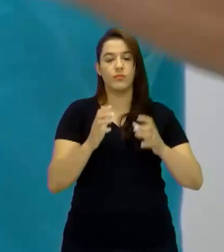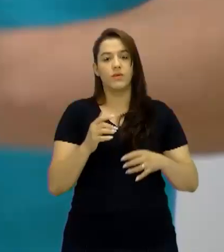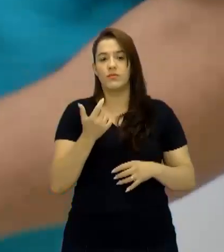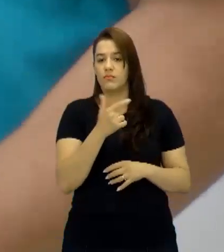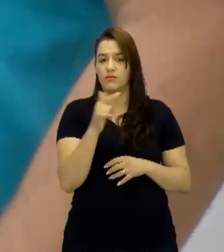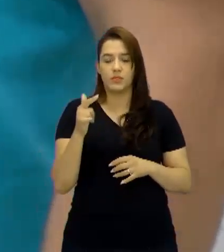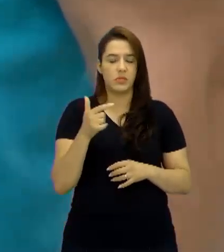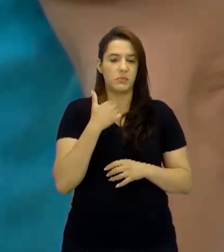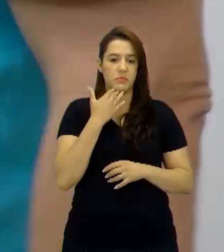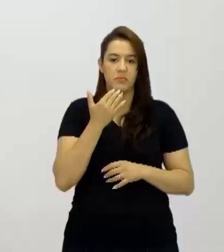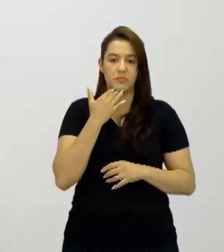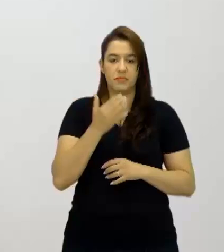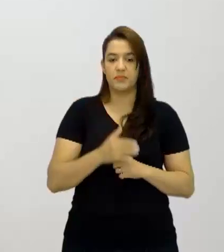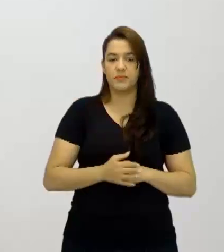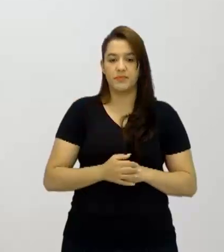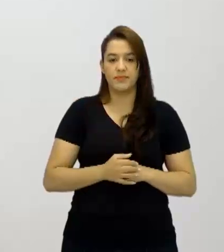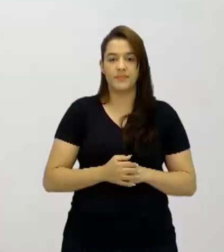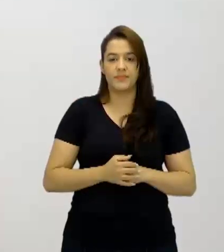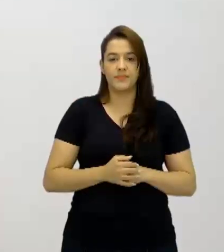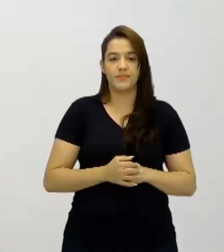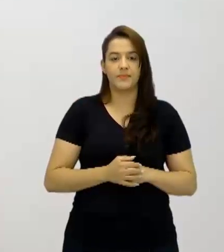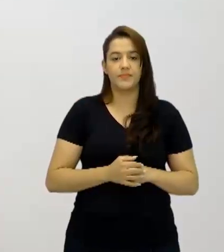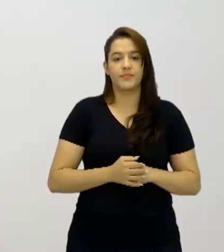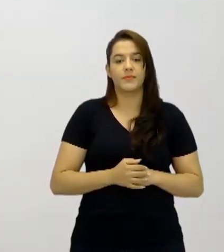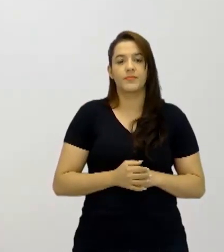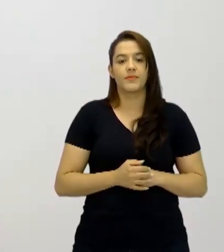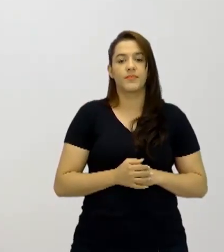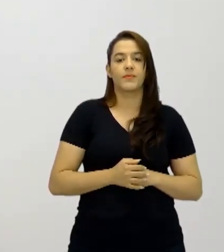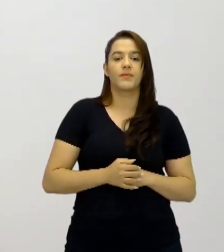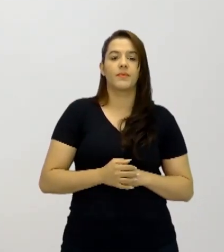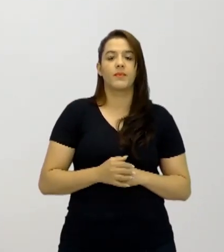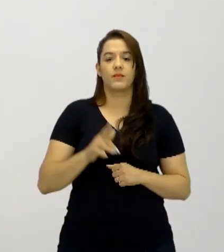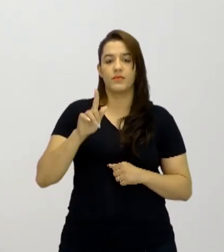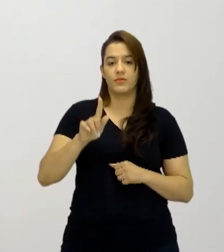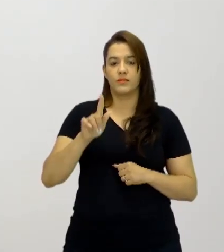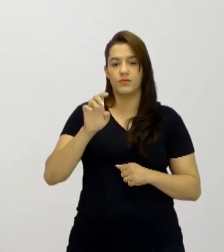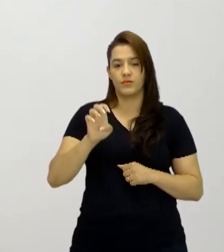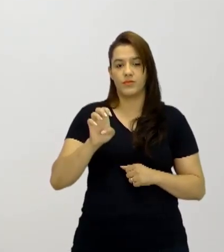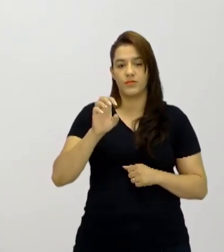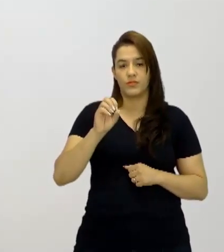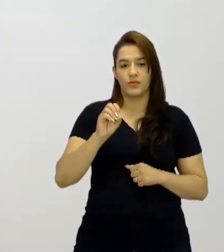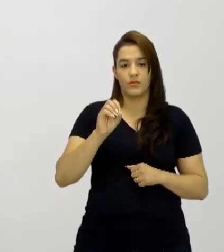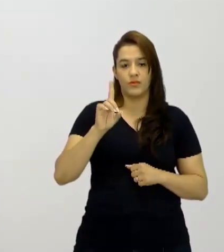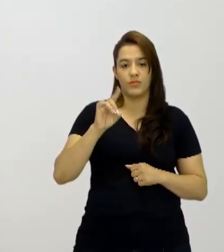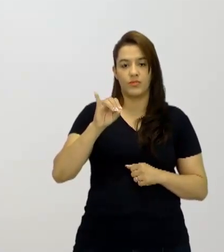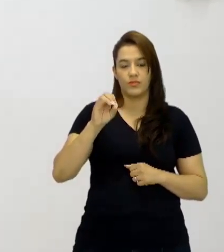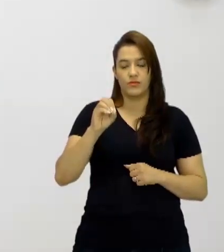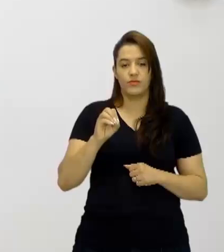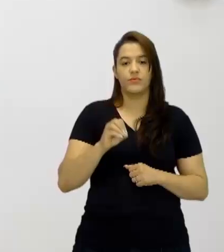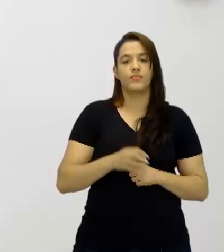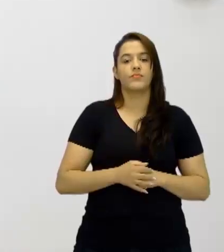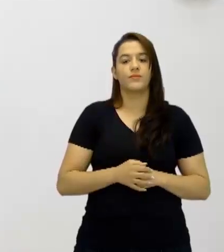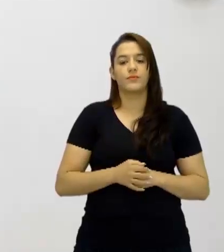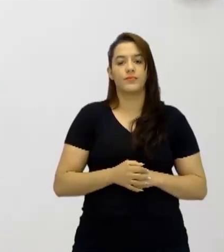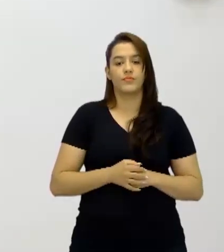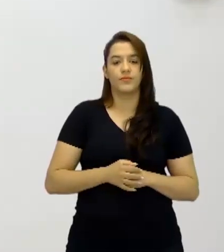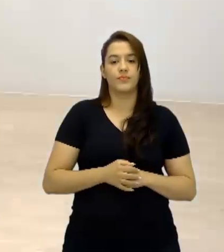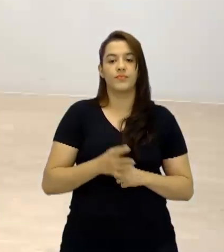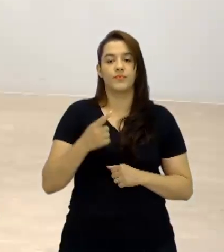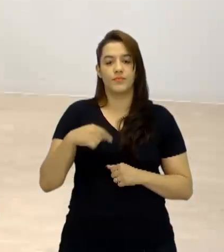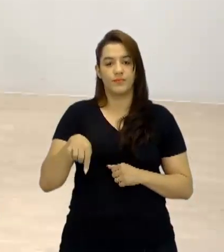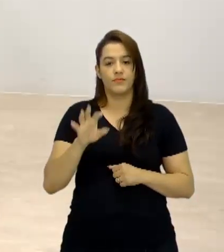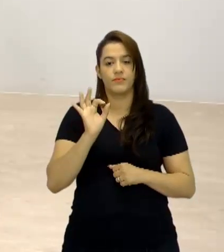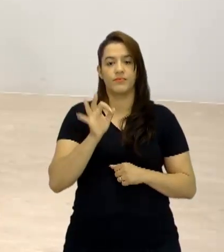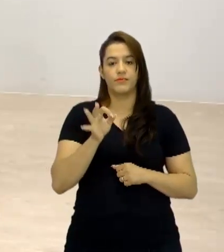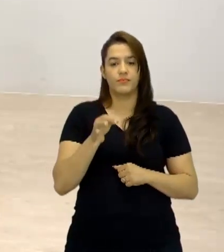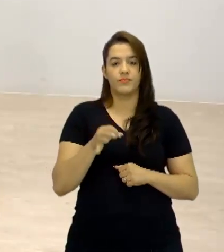de polo. Agora eu quero voltar nessa condição de geóide, que foi o pessoal lá de Matão que falou, é isso, Edgel? Uhum. Muito bem.